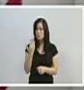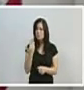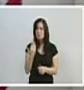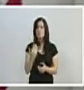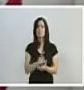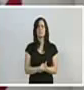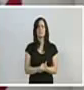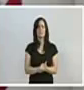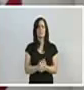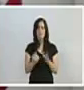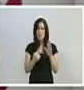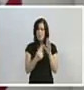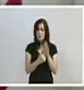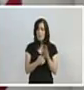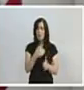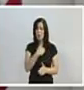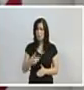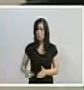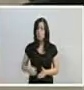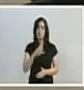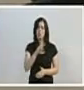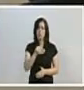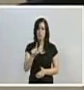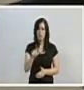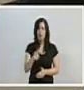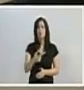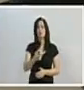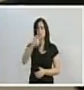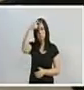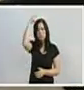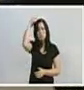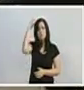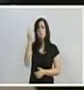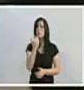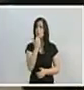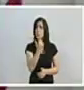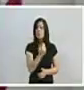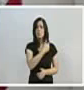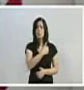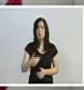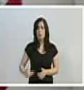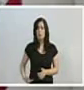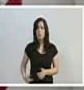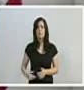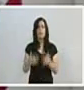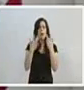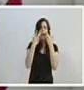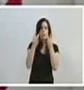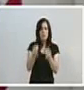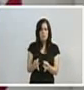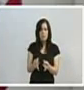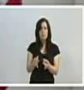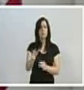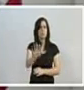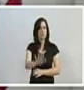encaminhei uma indicação ao governo de Blumenau, vereador Adriano Pereira, solicitando ao governo que se atentasse para as